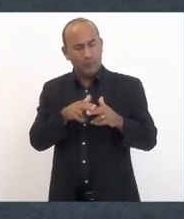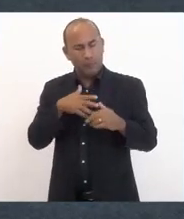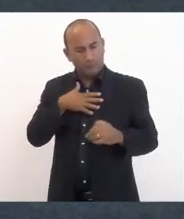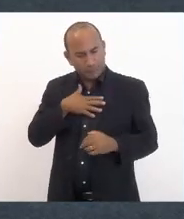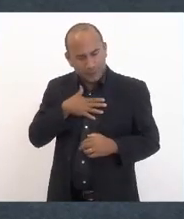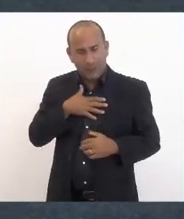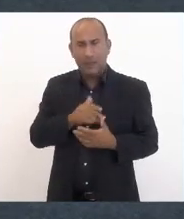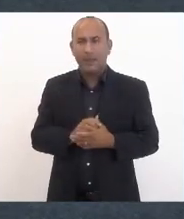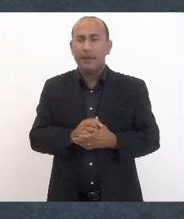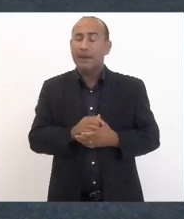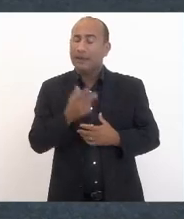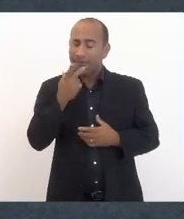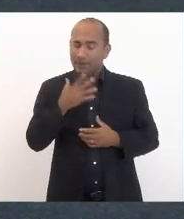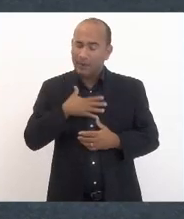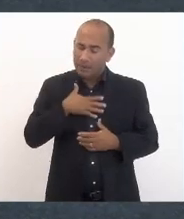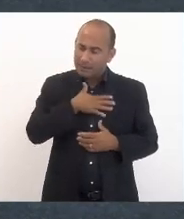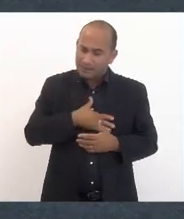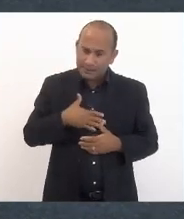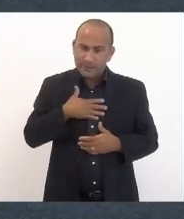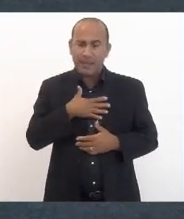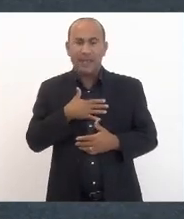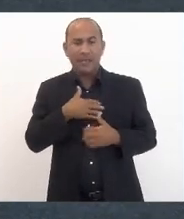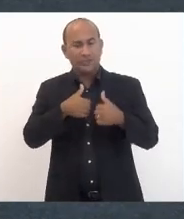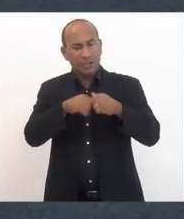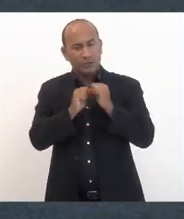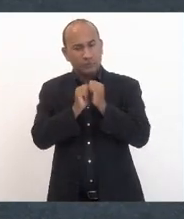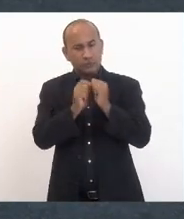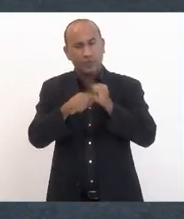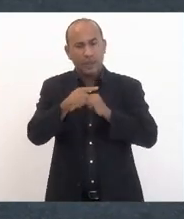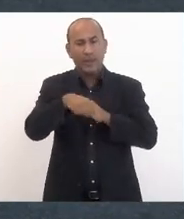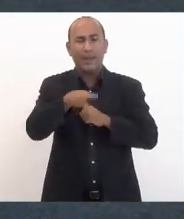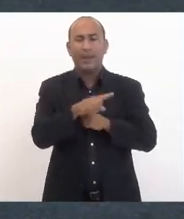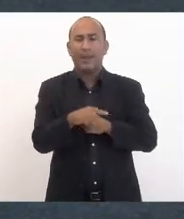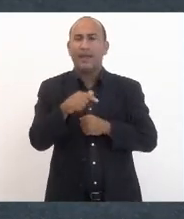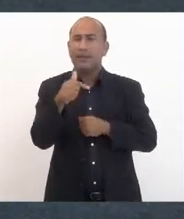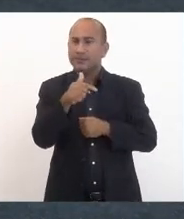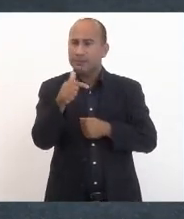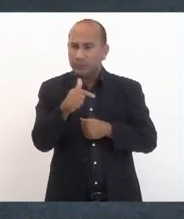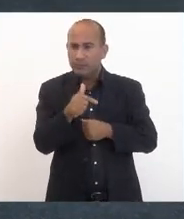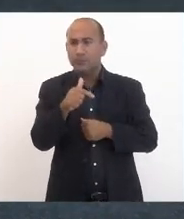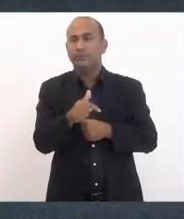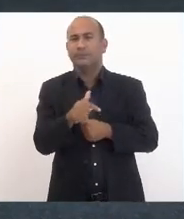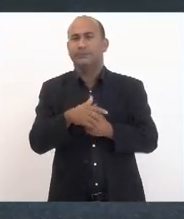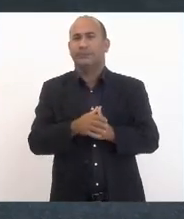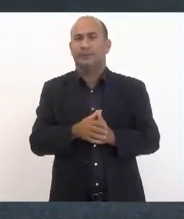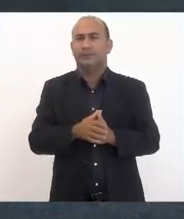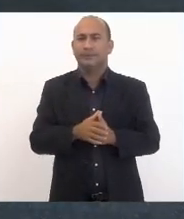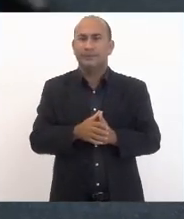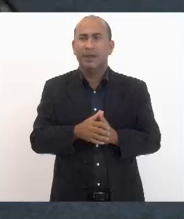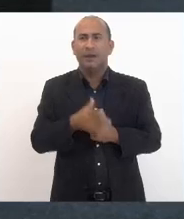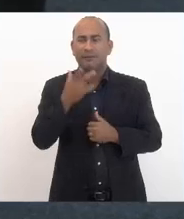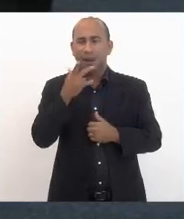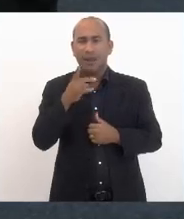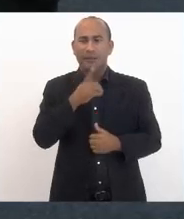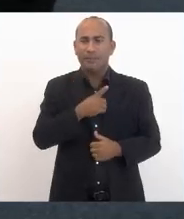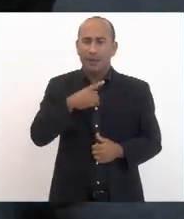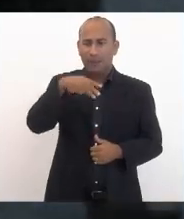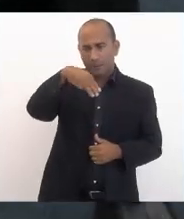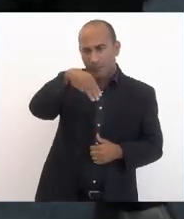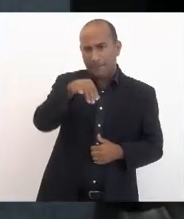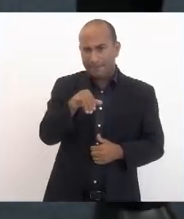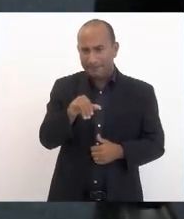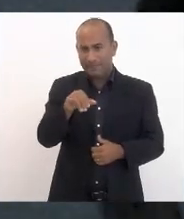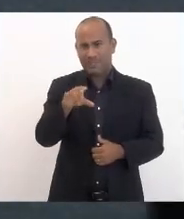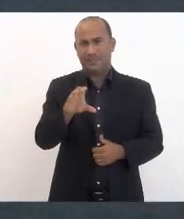é um prazer exercer o mandato ao lado dele pela 2ª legislatura consecutiva. Eu me refiro ao deputado Carlos Mink. Me refiro ao deputado